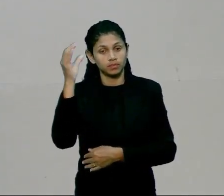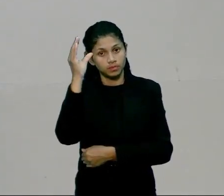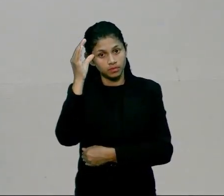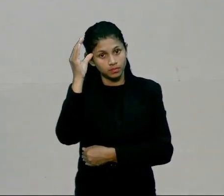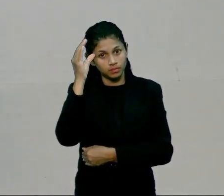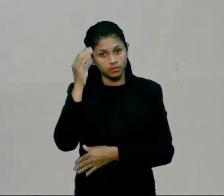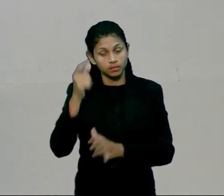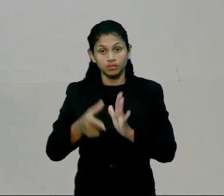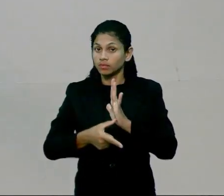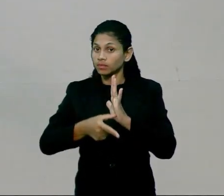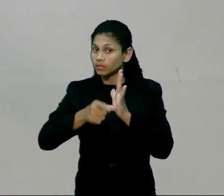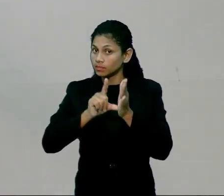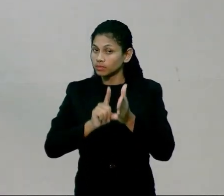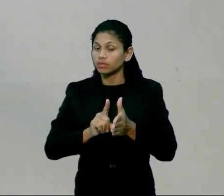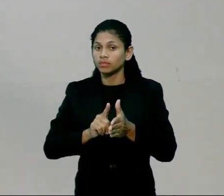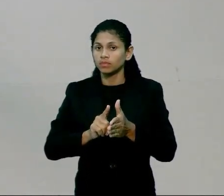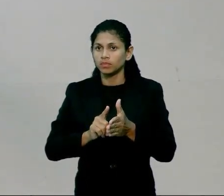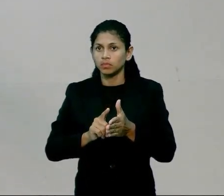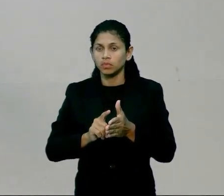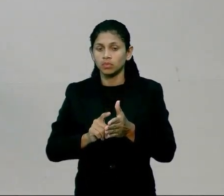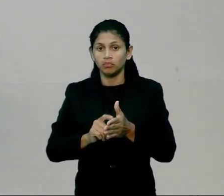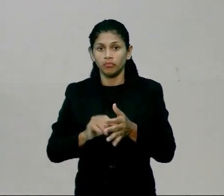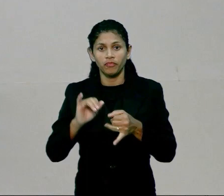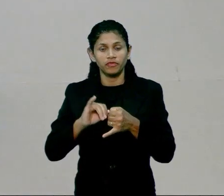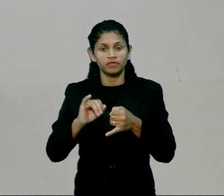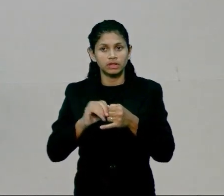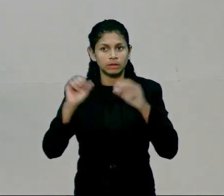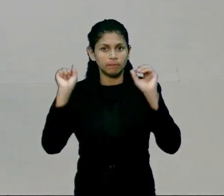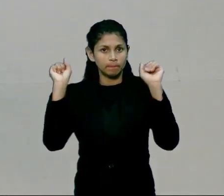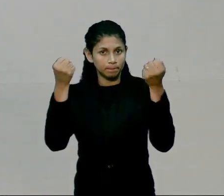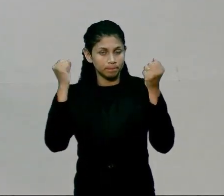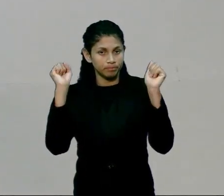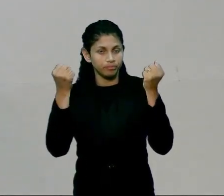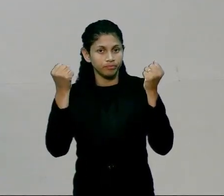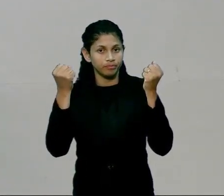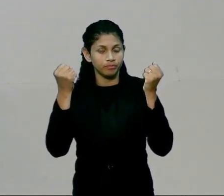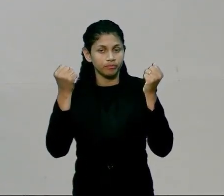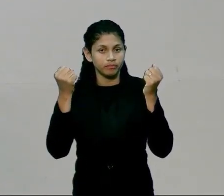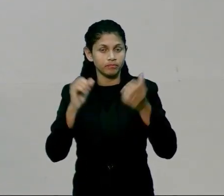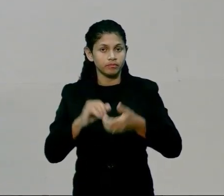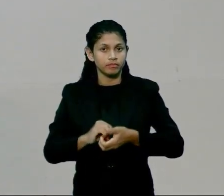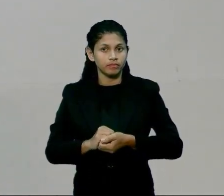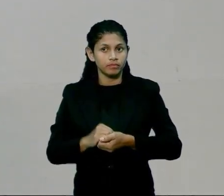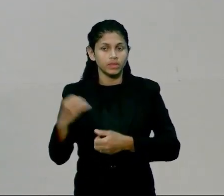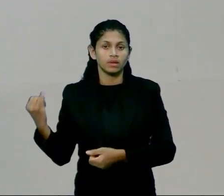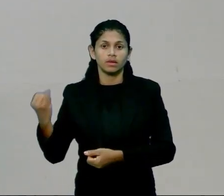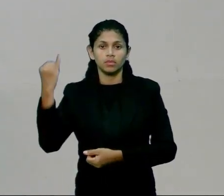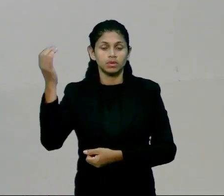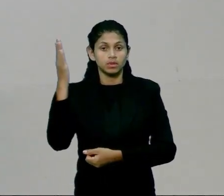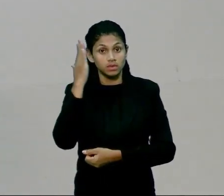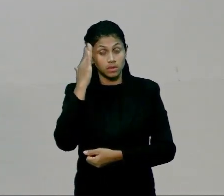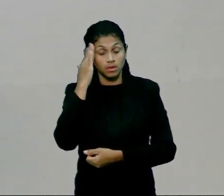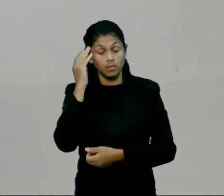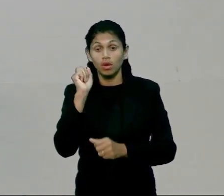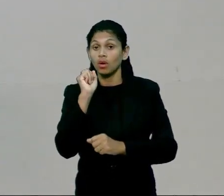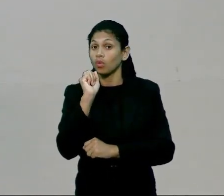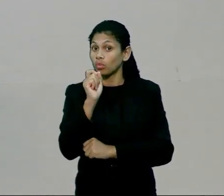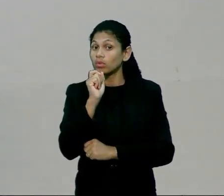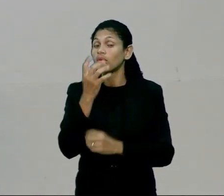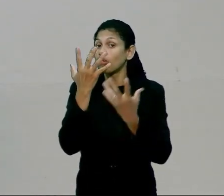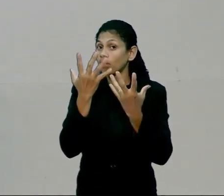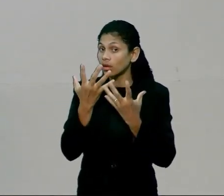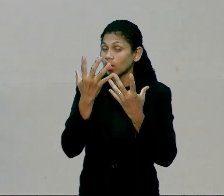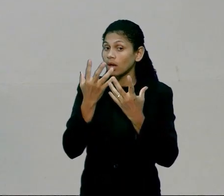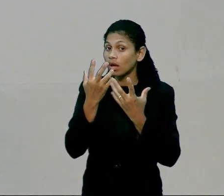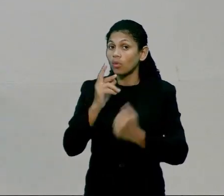compreensão primária para que, tipo, poxa, eu vou fazer determinado tipo de prática. É importante eu saber o que eu quero, como eu quero e